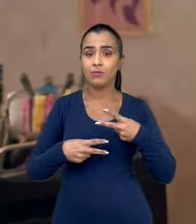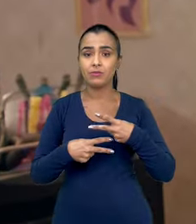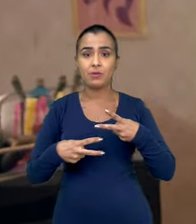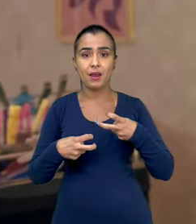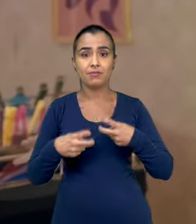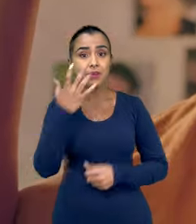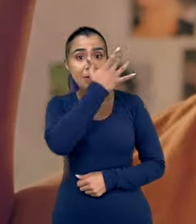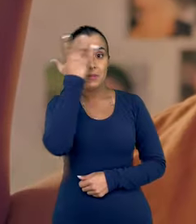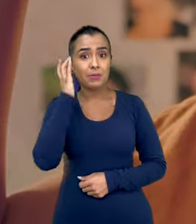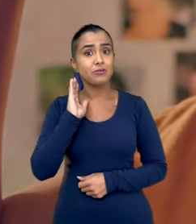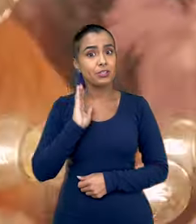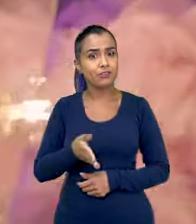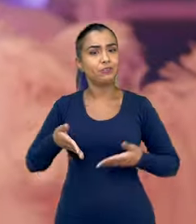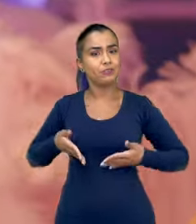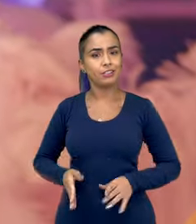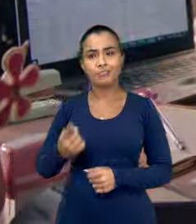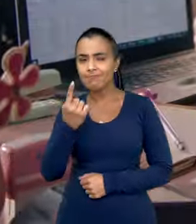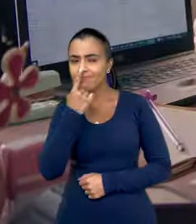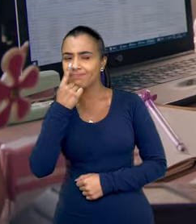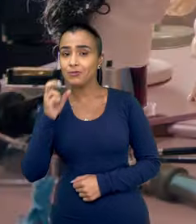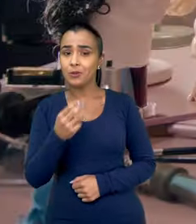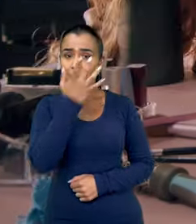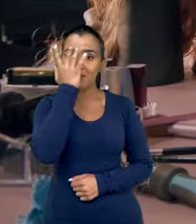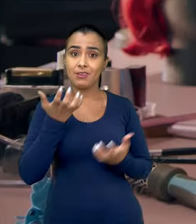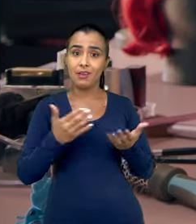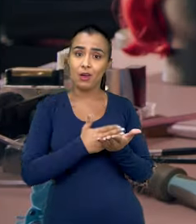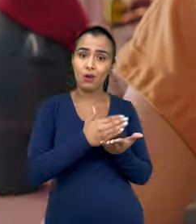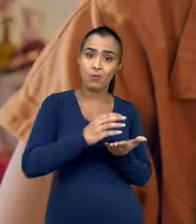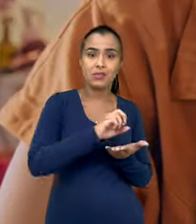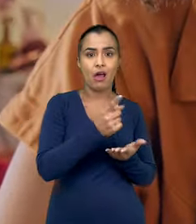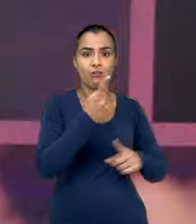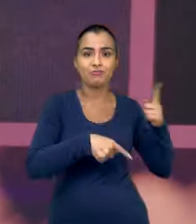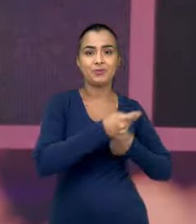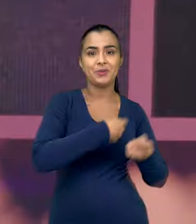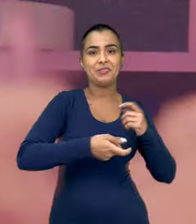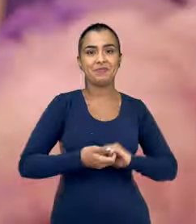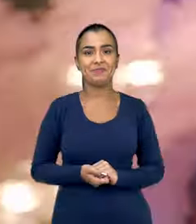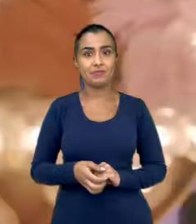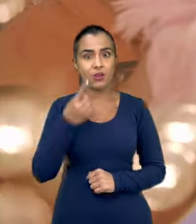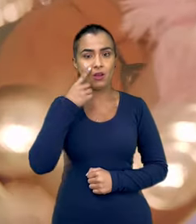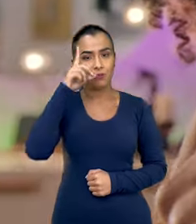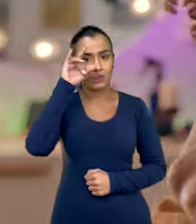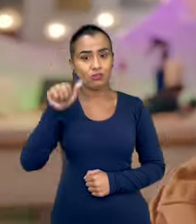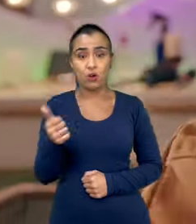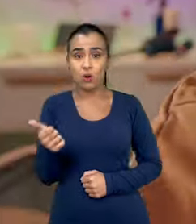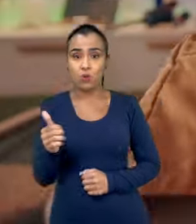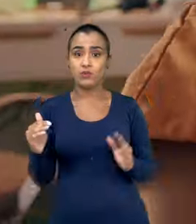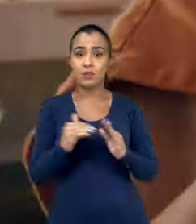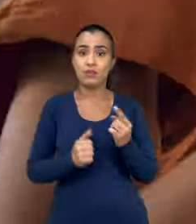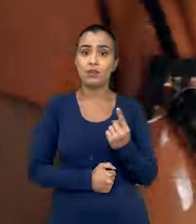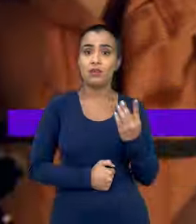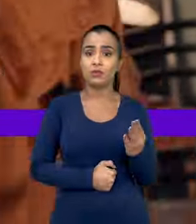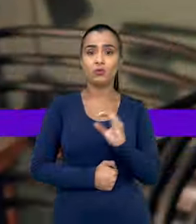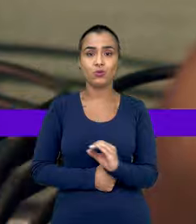a Feira do Empreendedor do Sebrae. Para quem já nasceu para coisa, para quem quer começar e para quem quer alavancar o seu negócio. Anota aí,